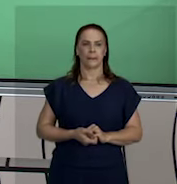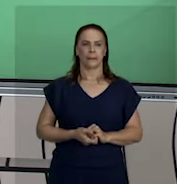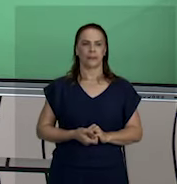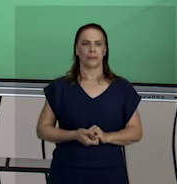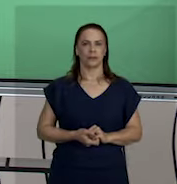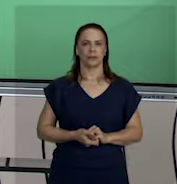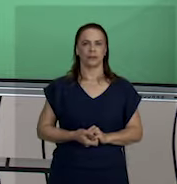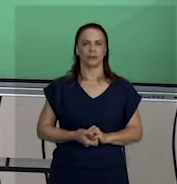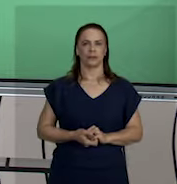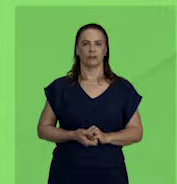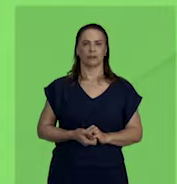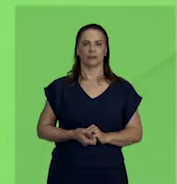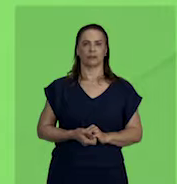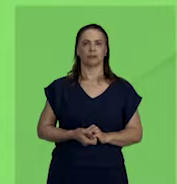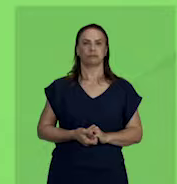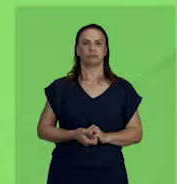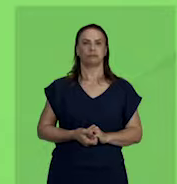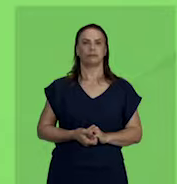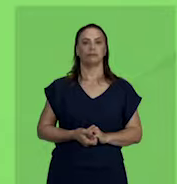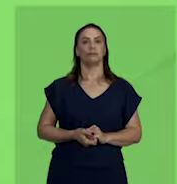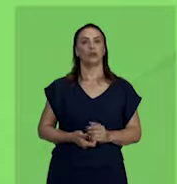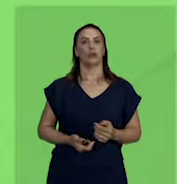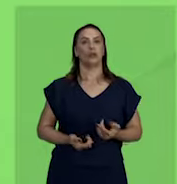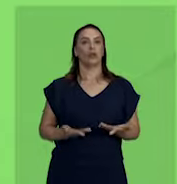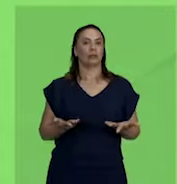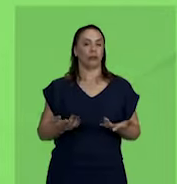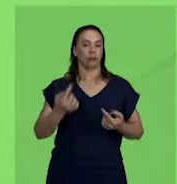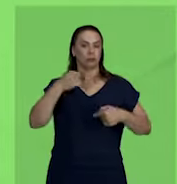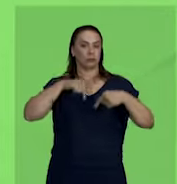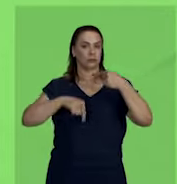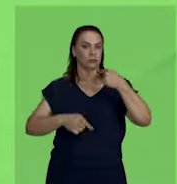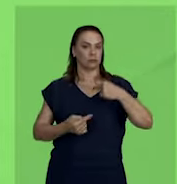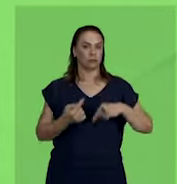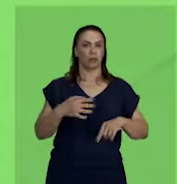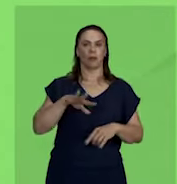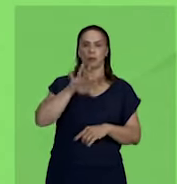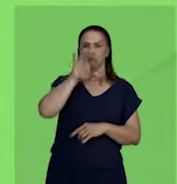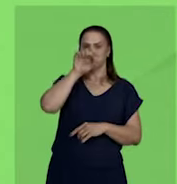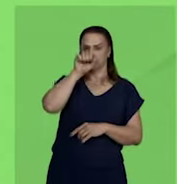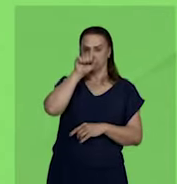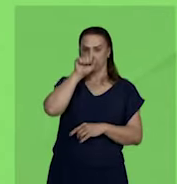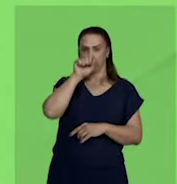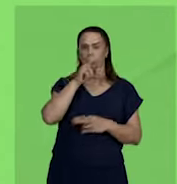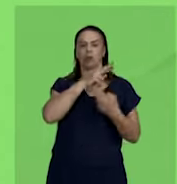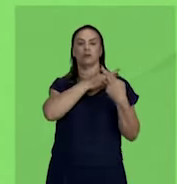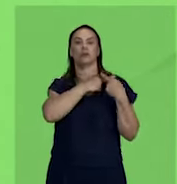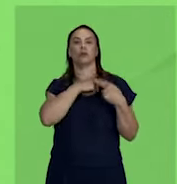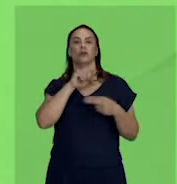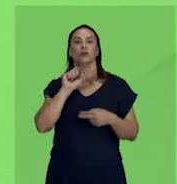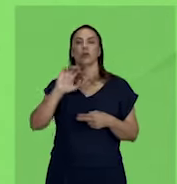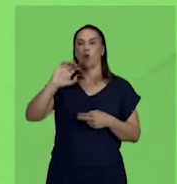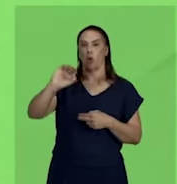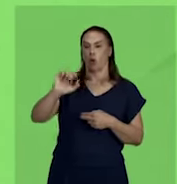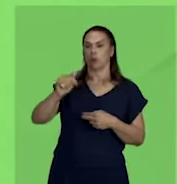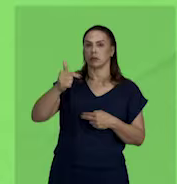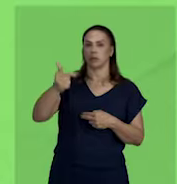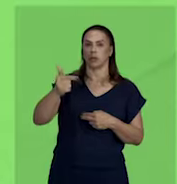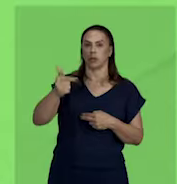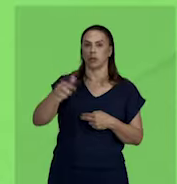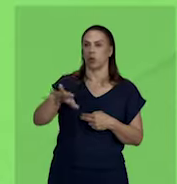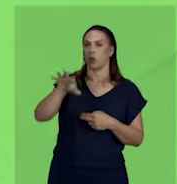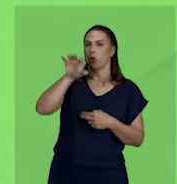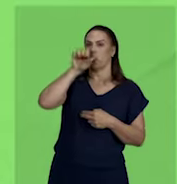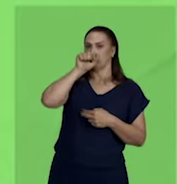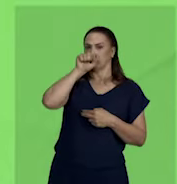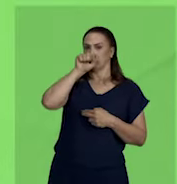Bom, o sistema respiratório é responsável pela captação do oxigênio e também pela eliminação do gás carbônico, como eu falei